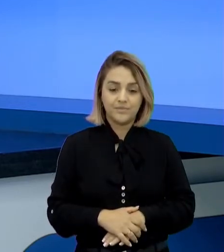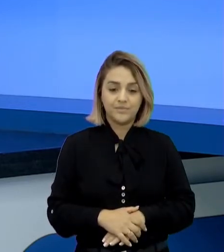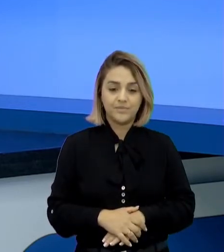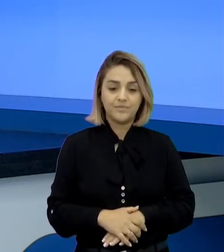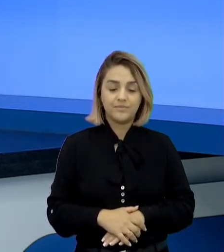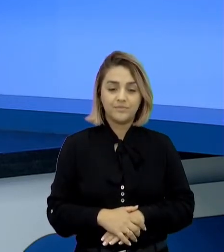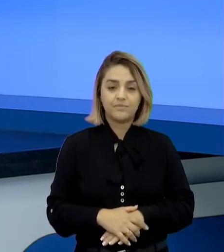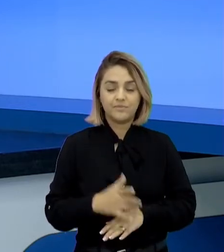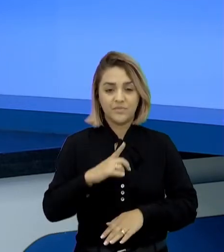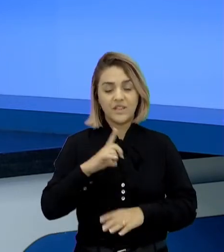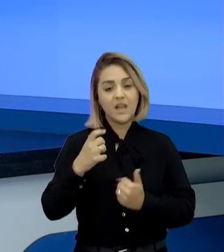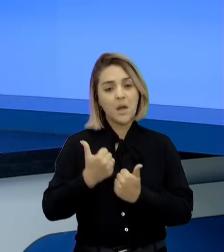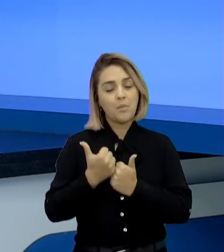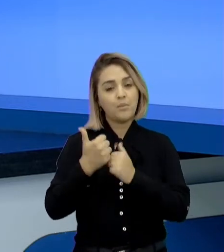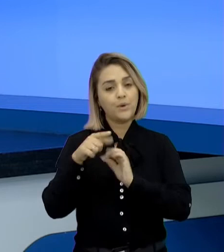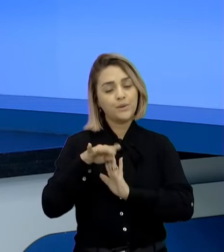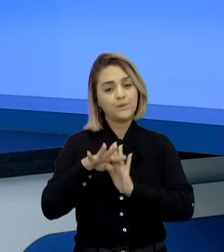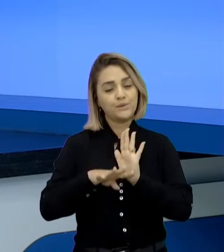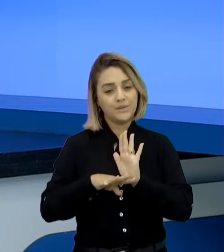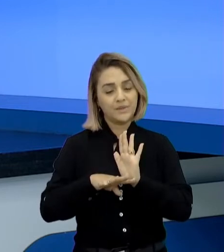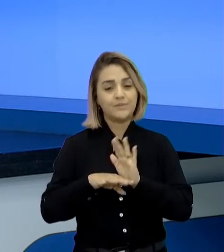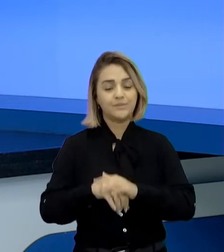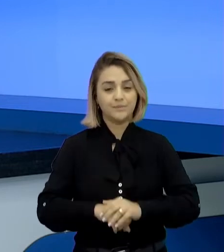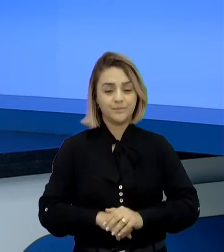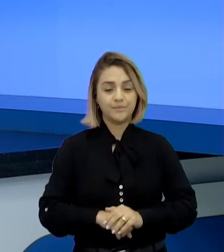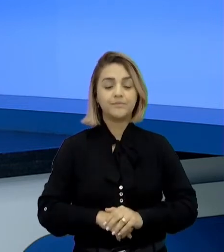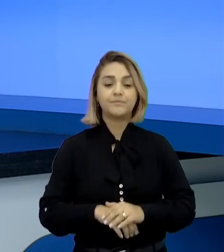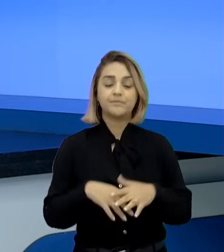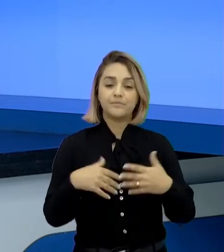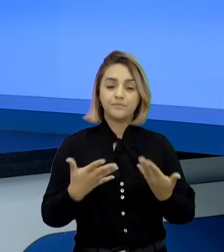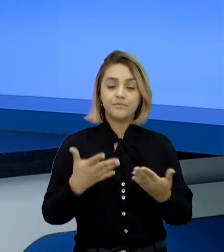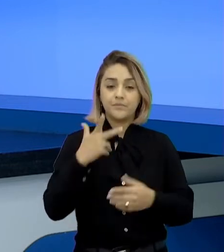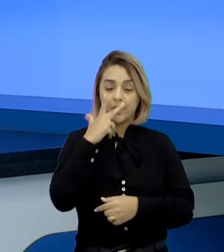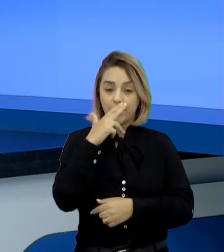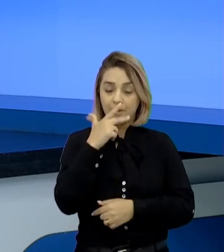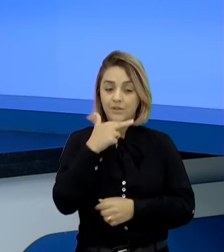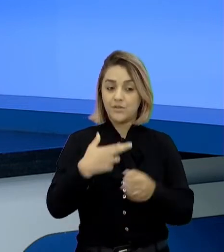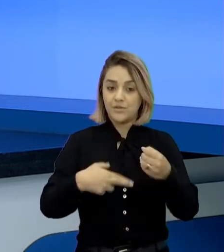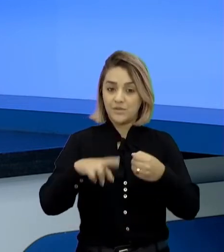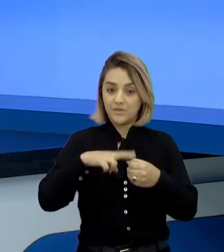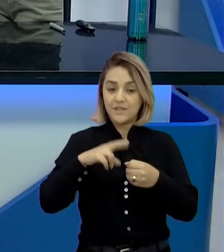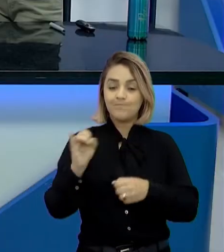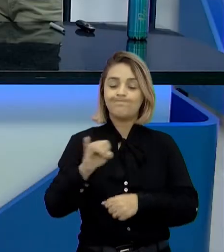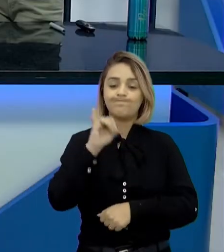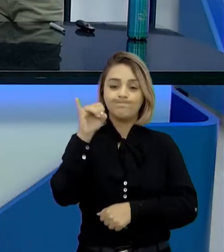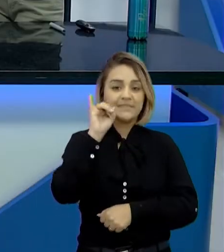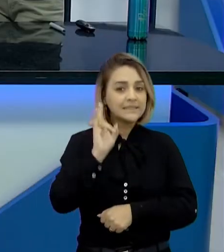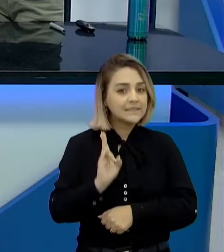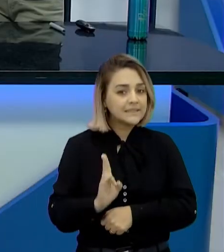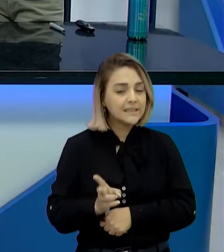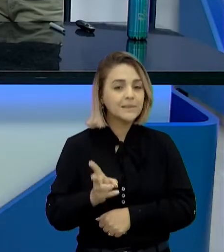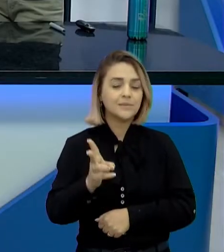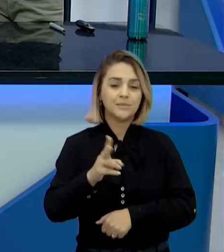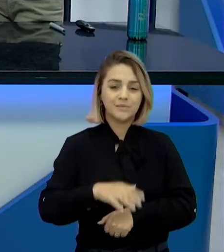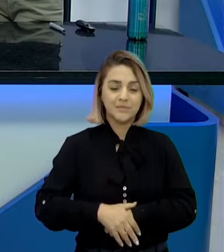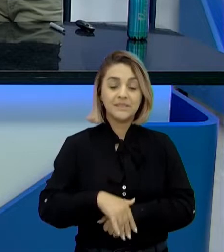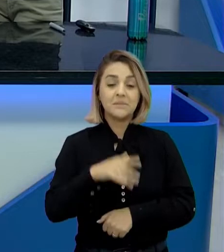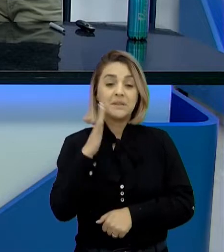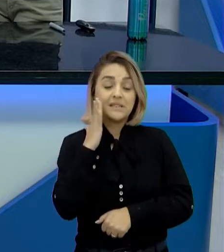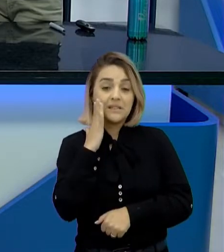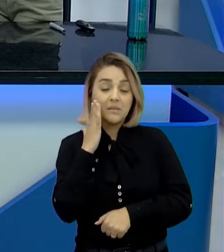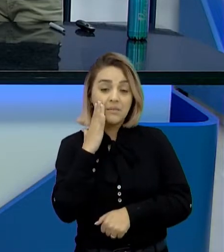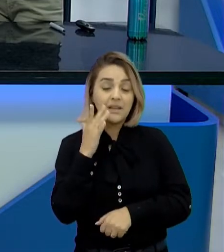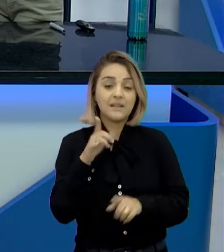que vai ser o suporte daquele texto, né? Então, acho que essa revisão é sempre muito boa. Até para saber assim,